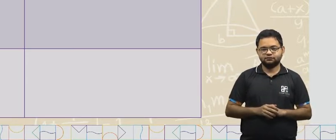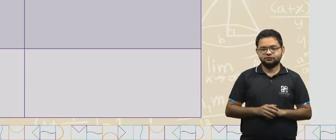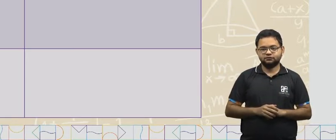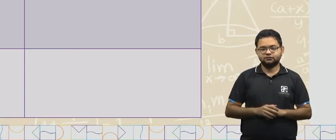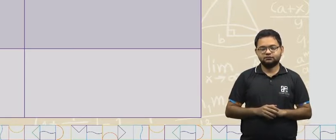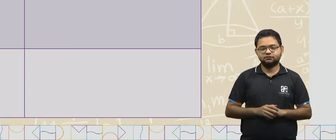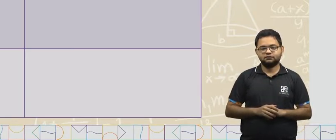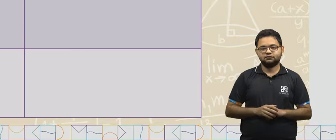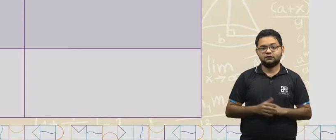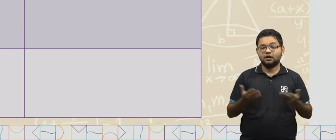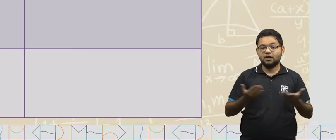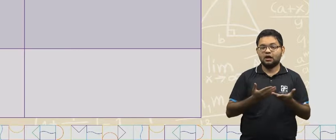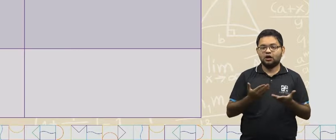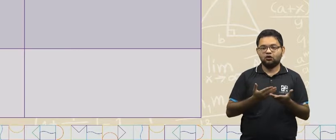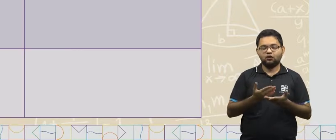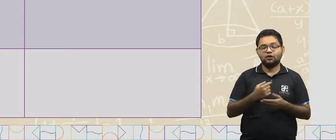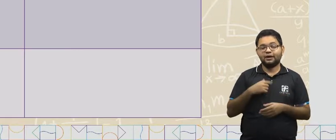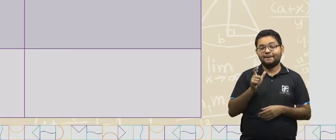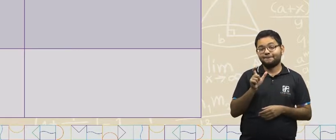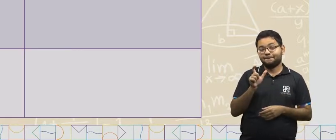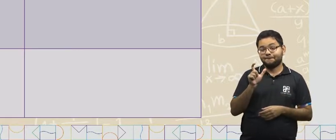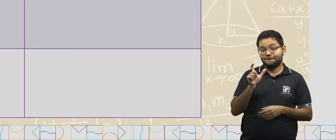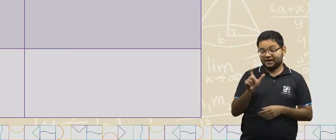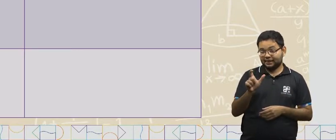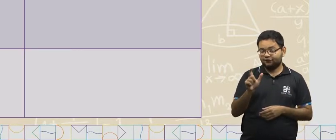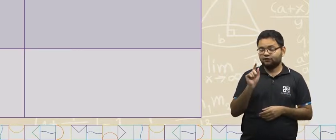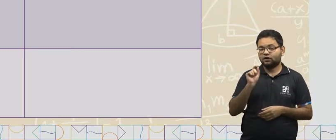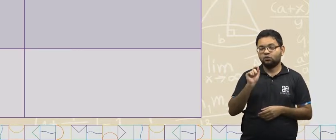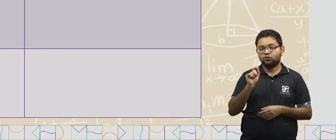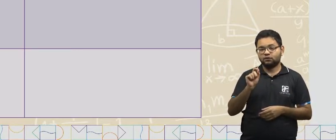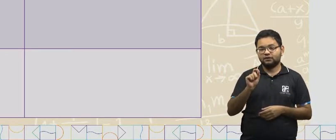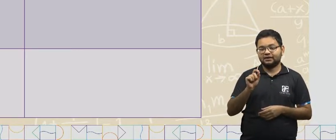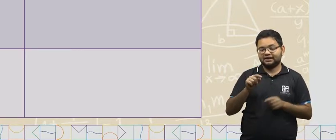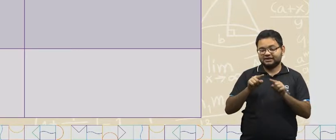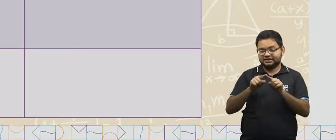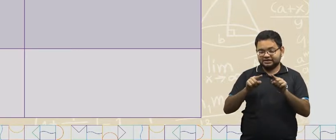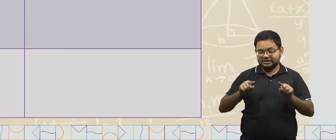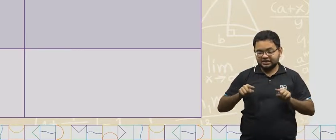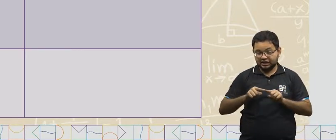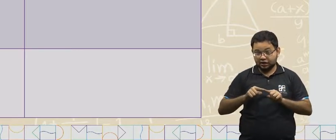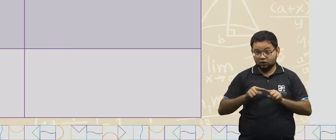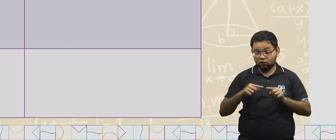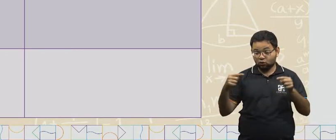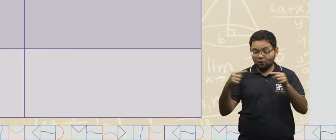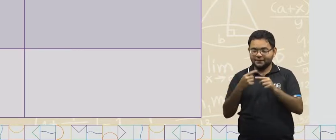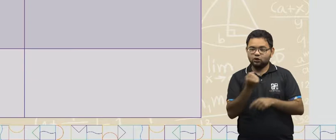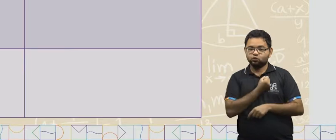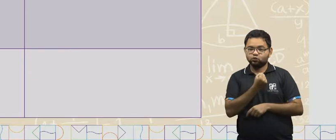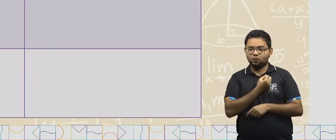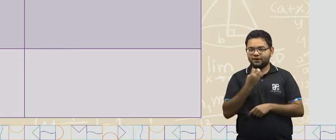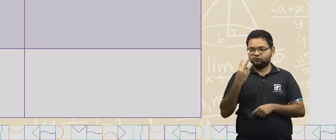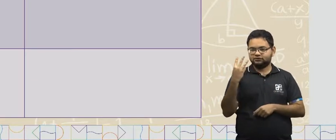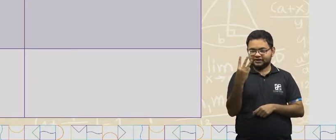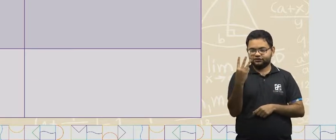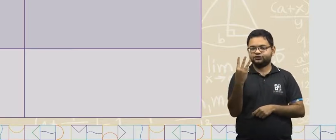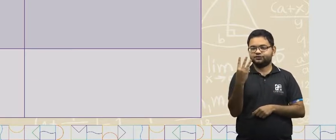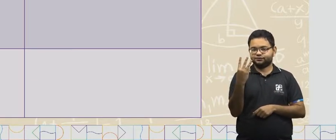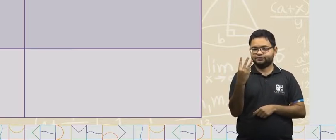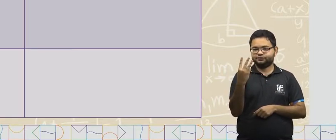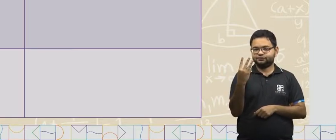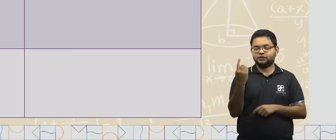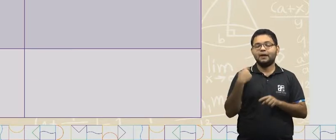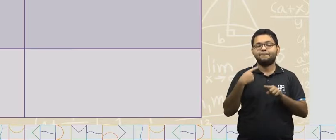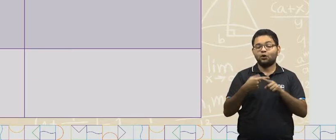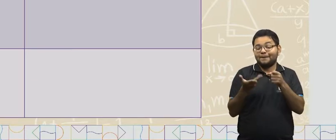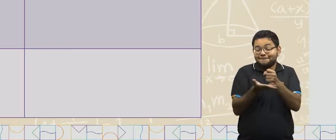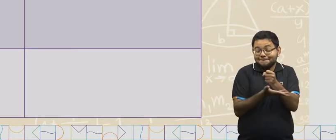Associe agora relacionando a palavra triangular com o número 3, pois o triângulo é o fundamento